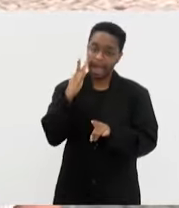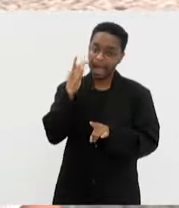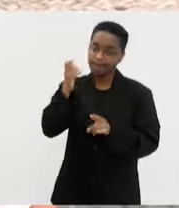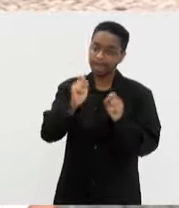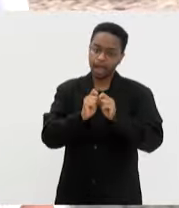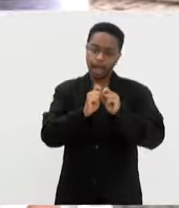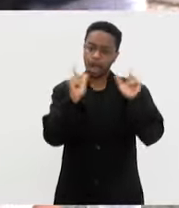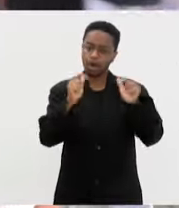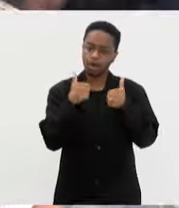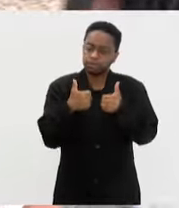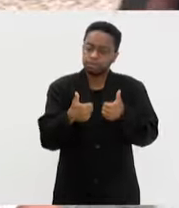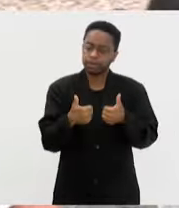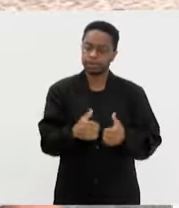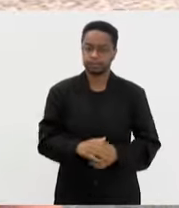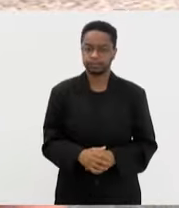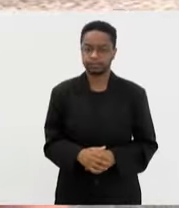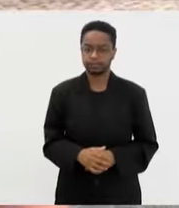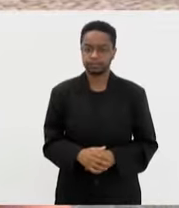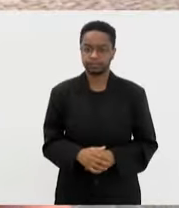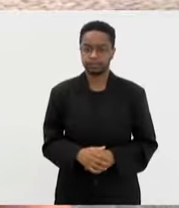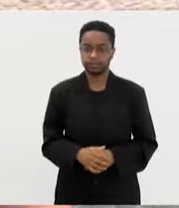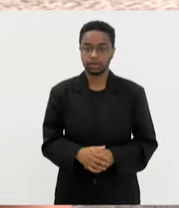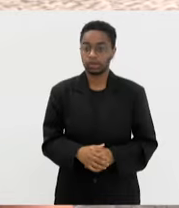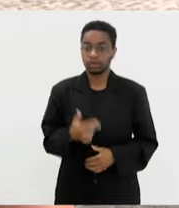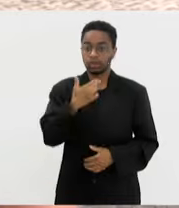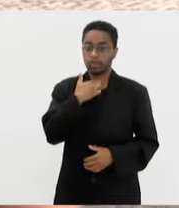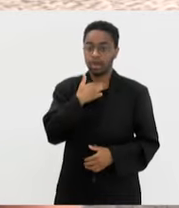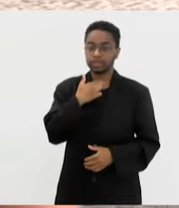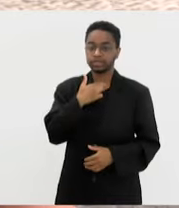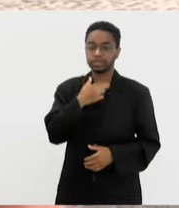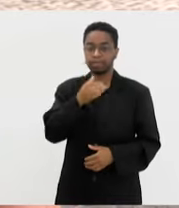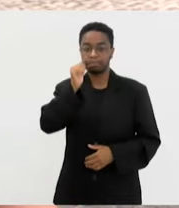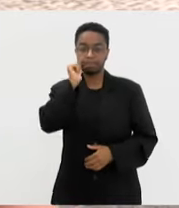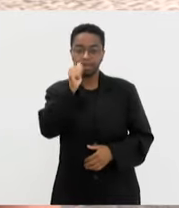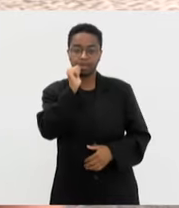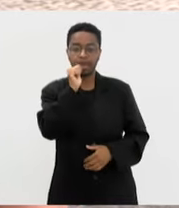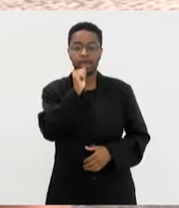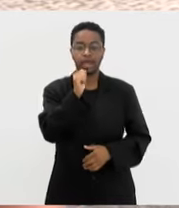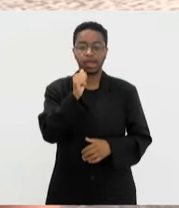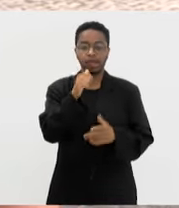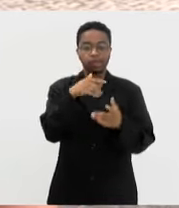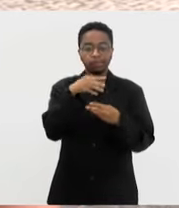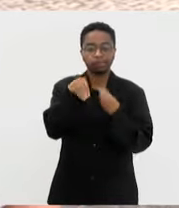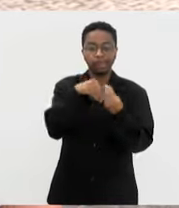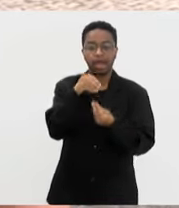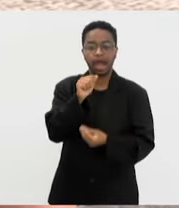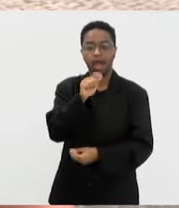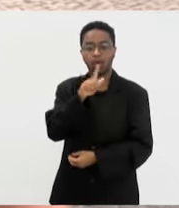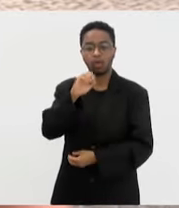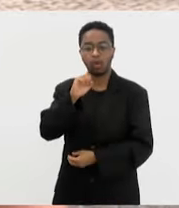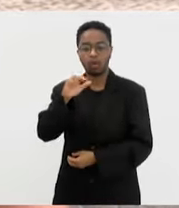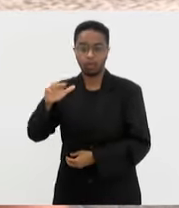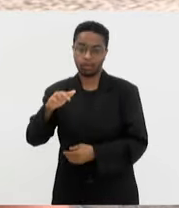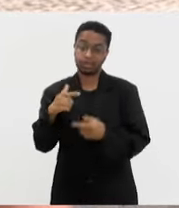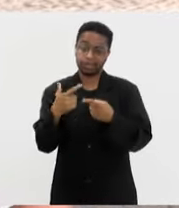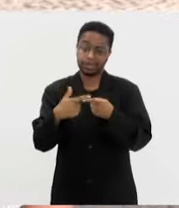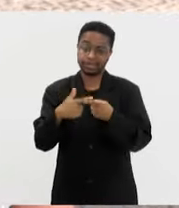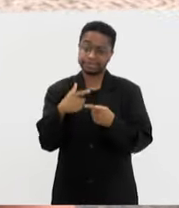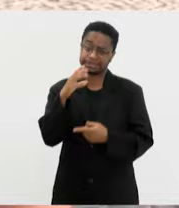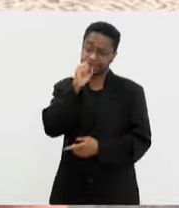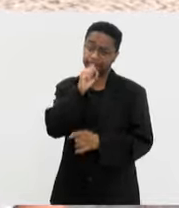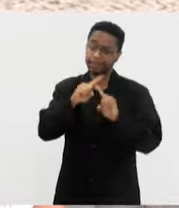e ter disposição no dia seguinte. Não ingerir bebidas alcoólicas no dia anterior, também é uma recomendação muito importante, mesmo sendo sábado à noite,